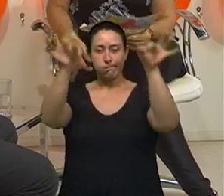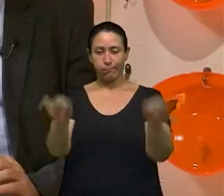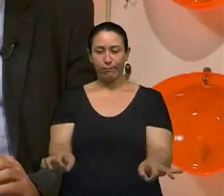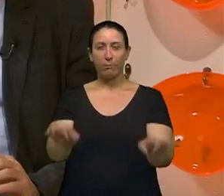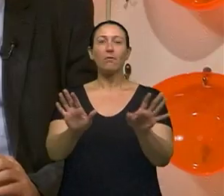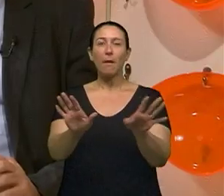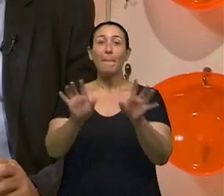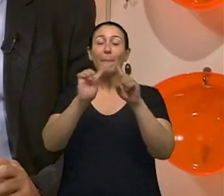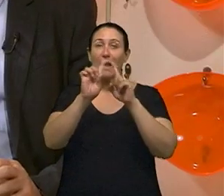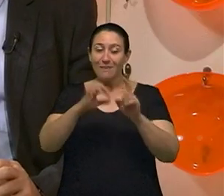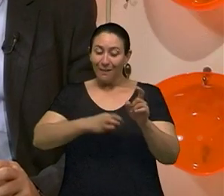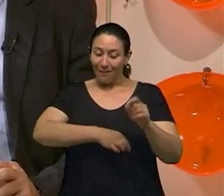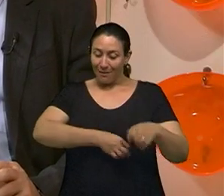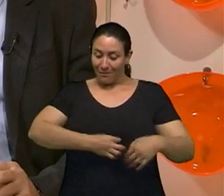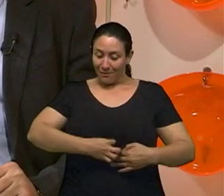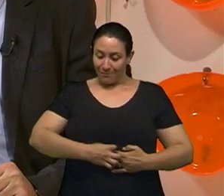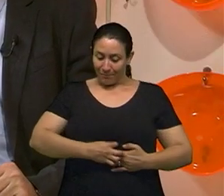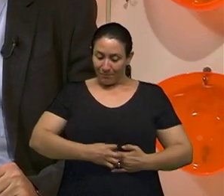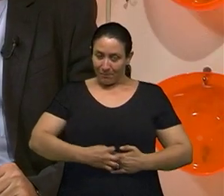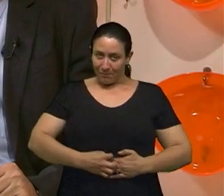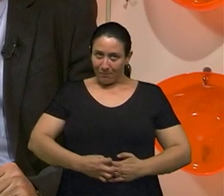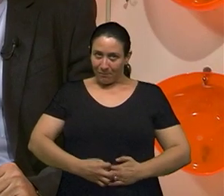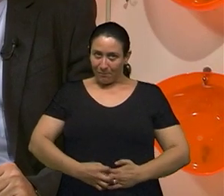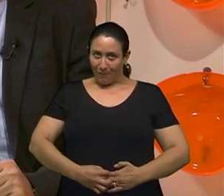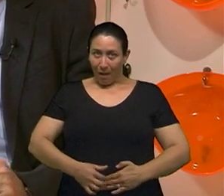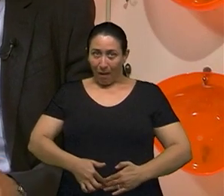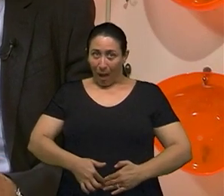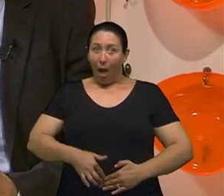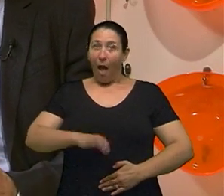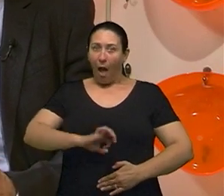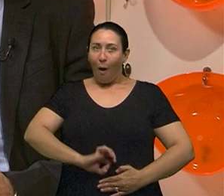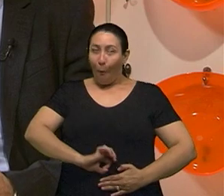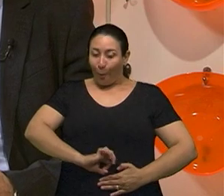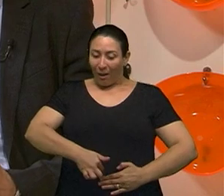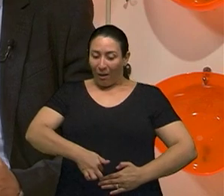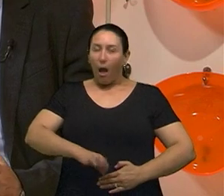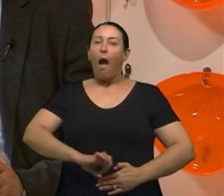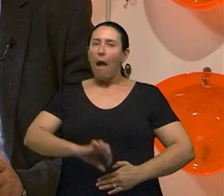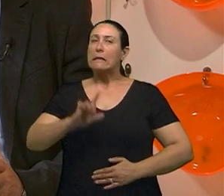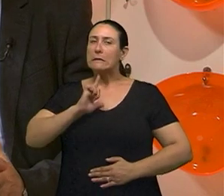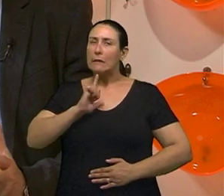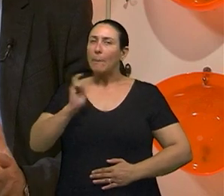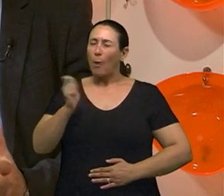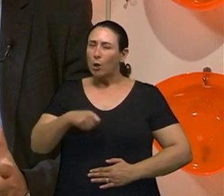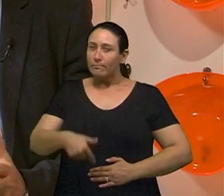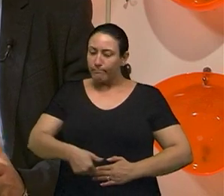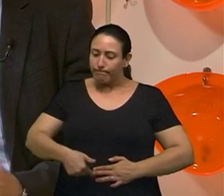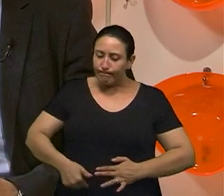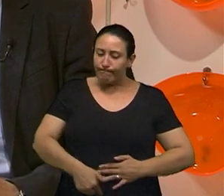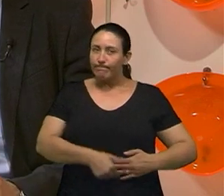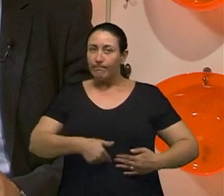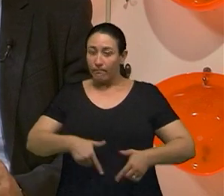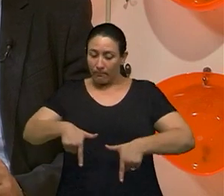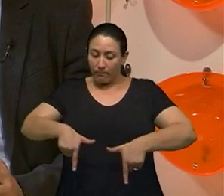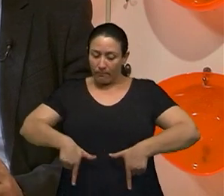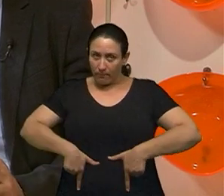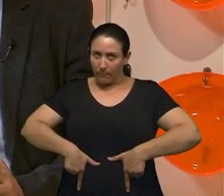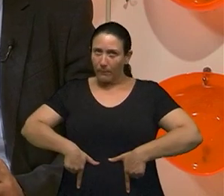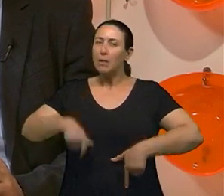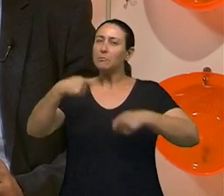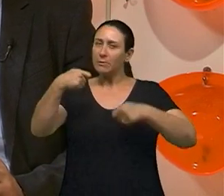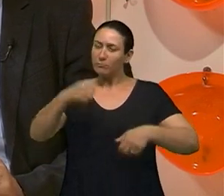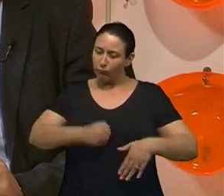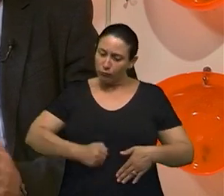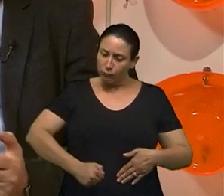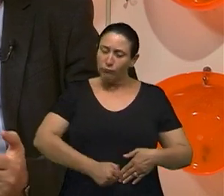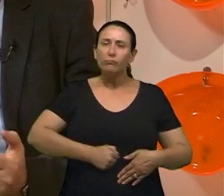Então essa região próxima do umbigo é a região que mais frequentemente é cometida pelo aneurisma então a ecografia abdominal simples da